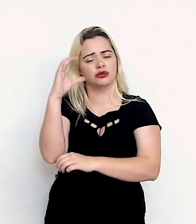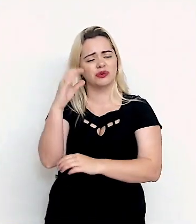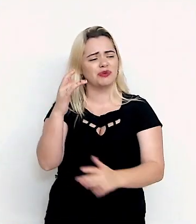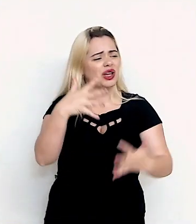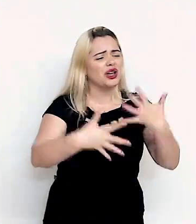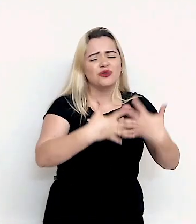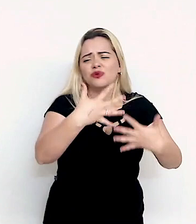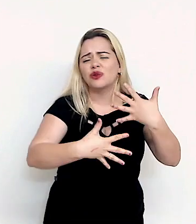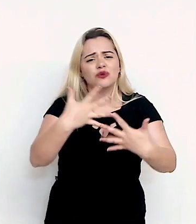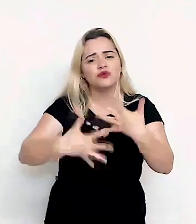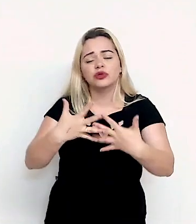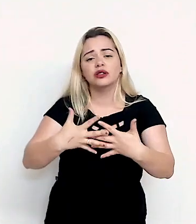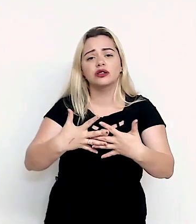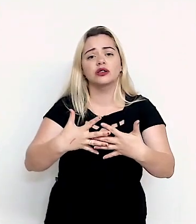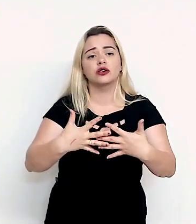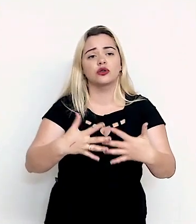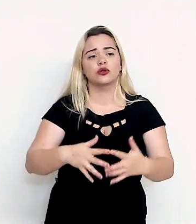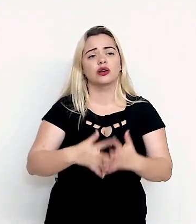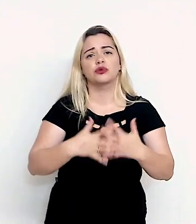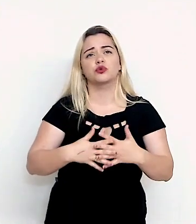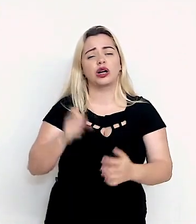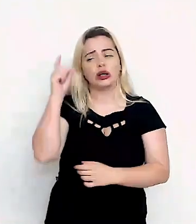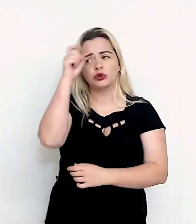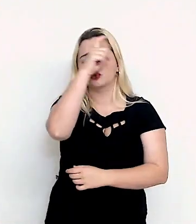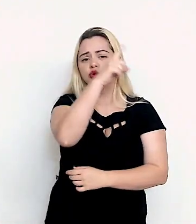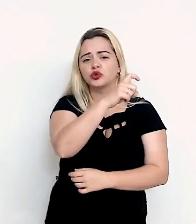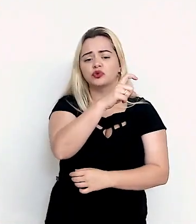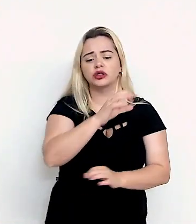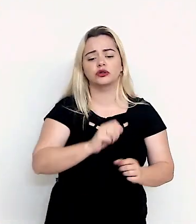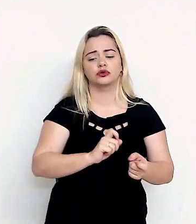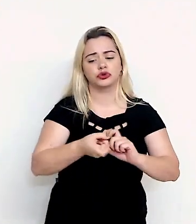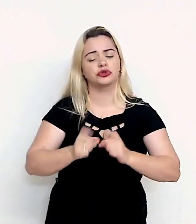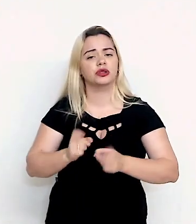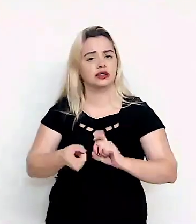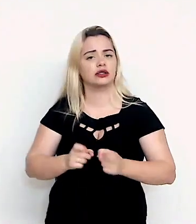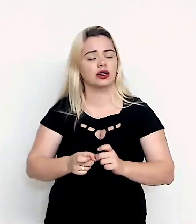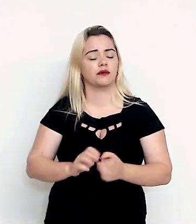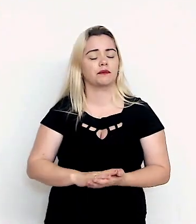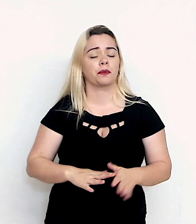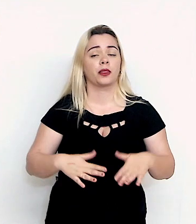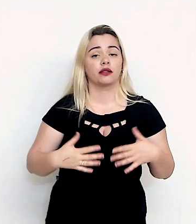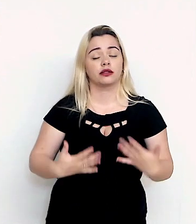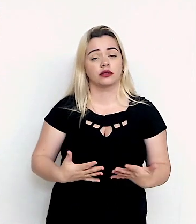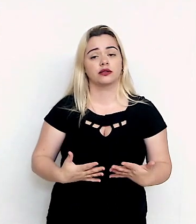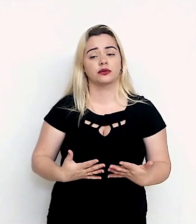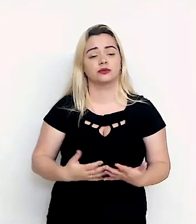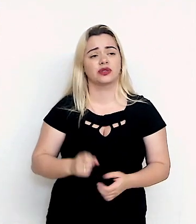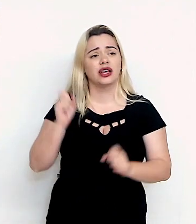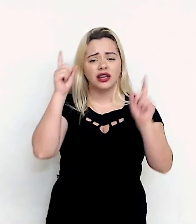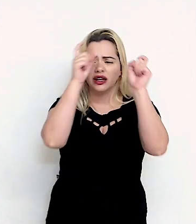essencialmente distributivo muito complicado se administrar a aí por vezes é